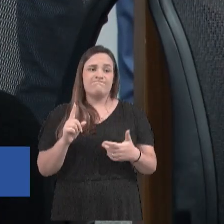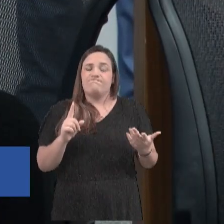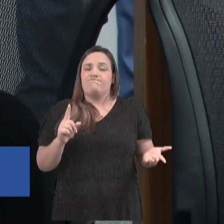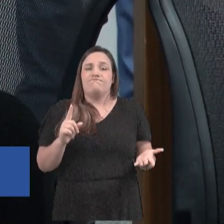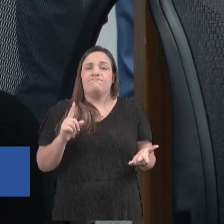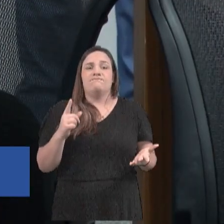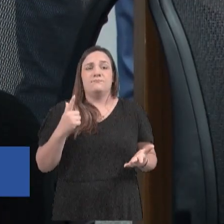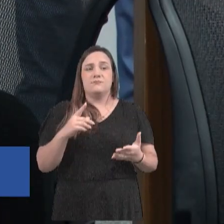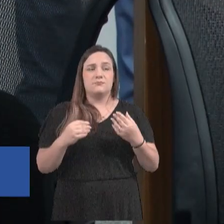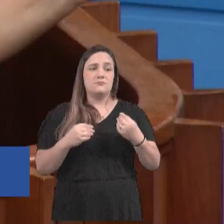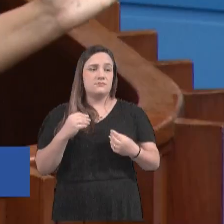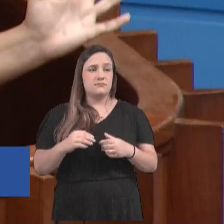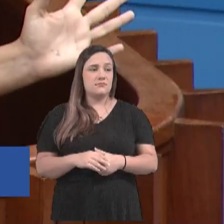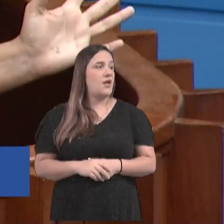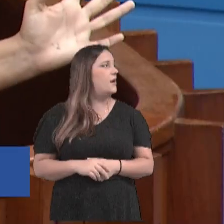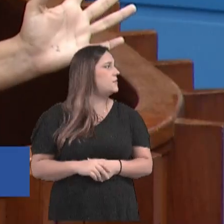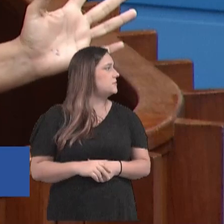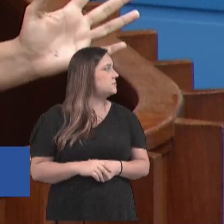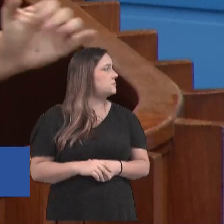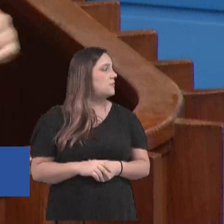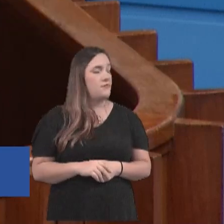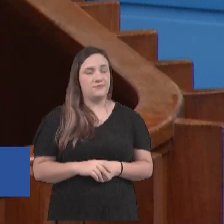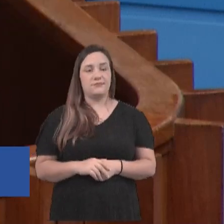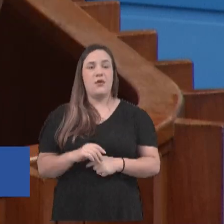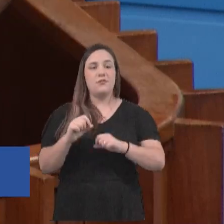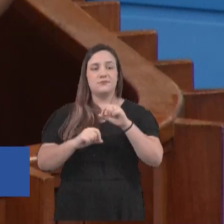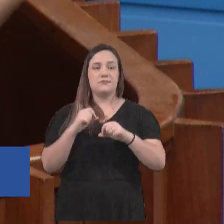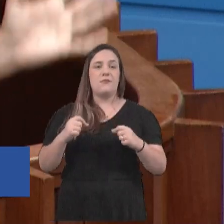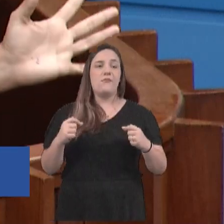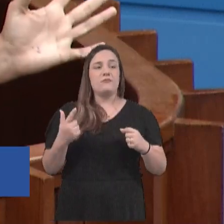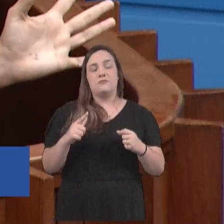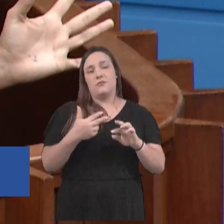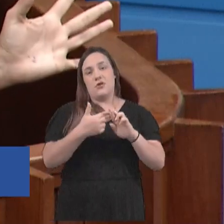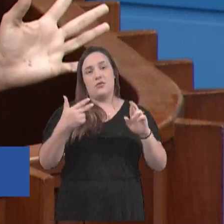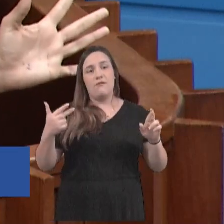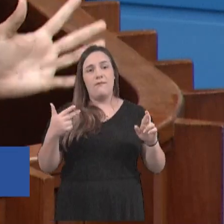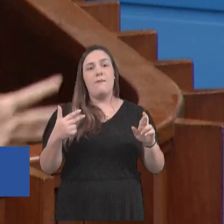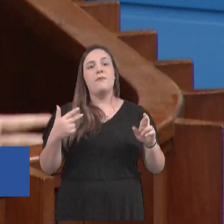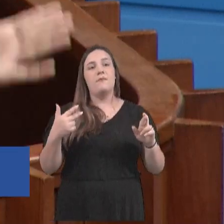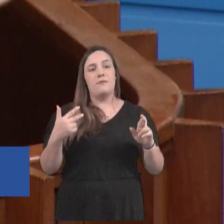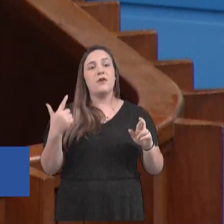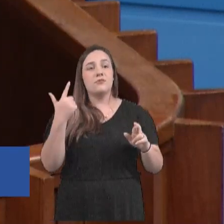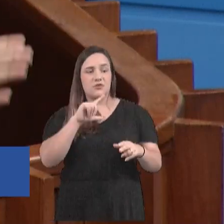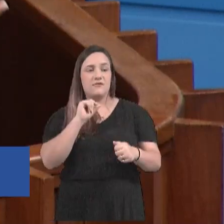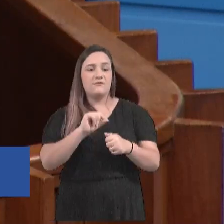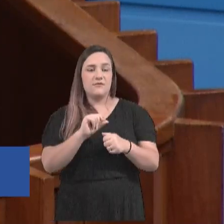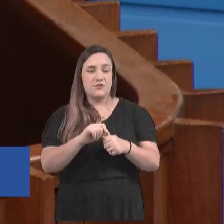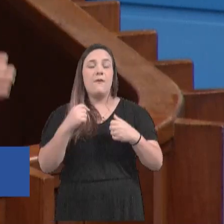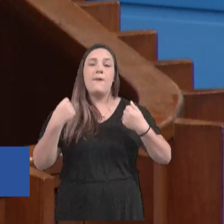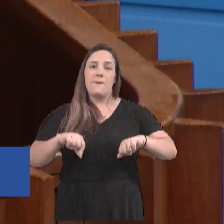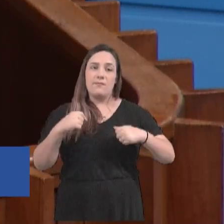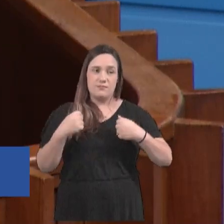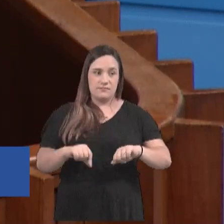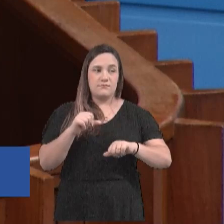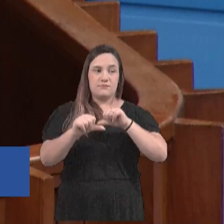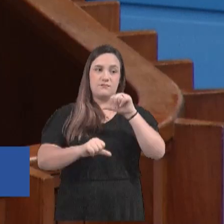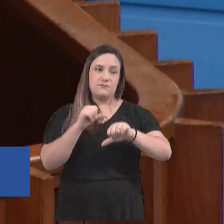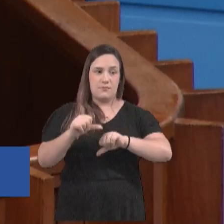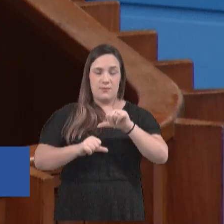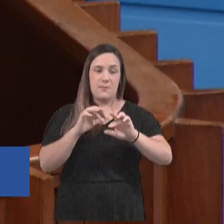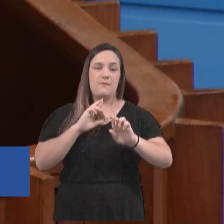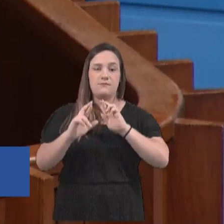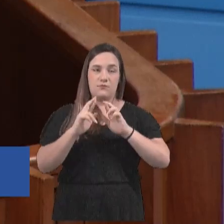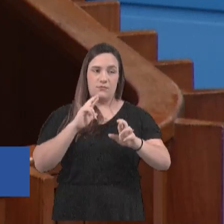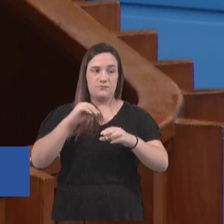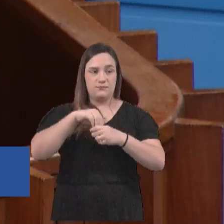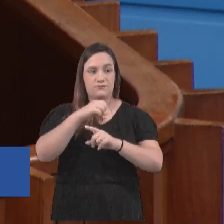ter policial suficiente para combater, não vai ter recurso suficiente para isso. É preciso mudar